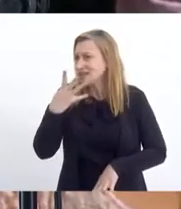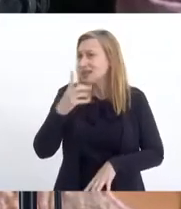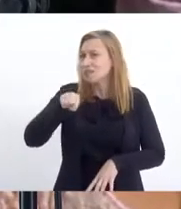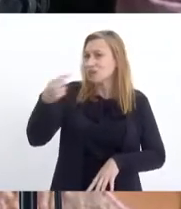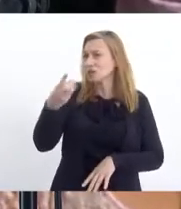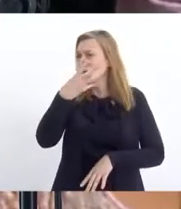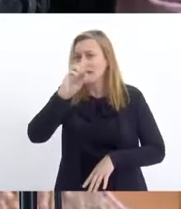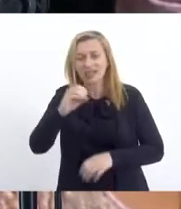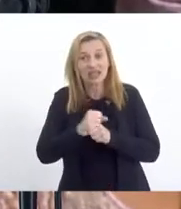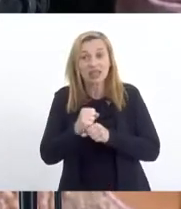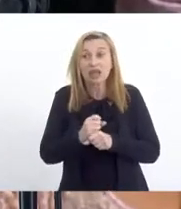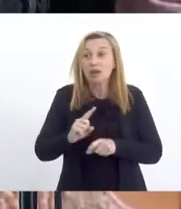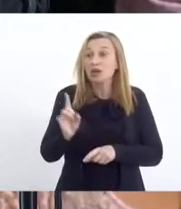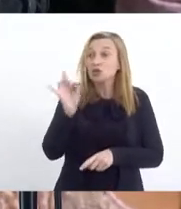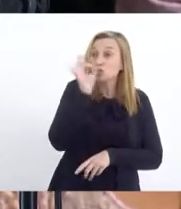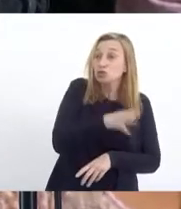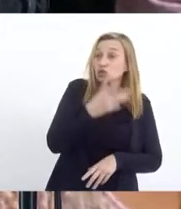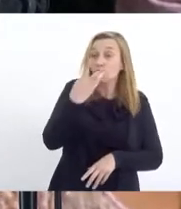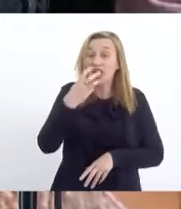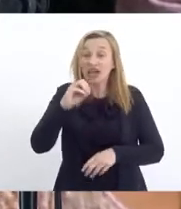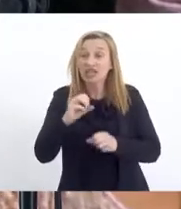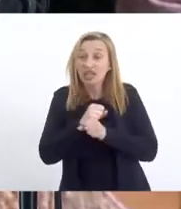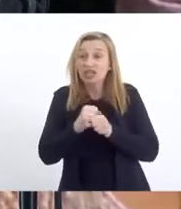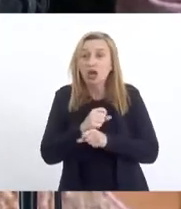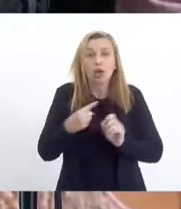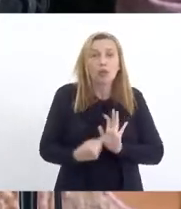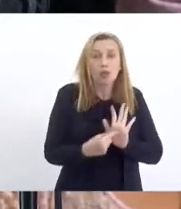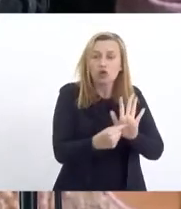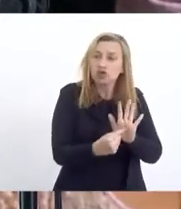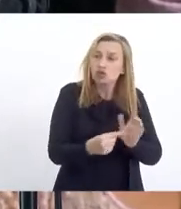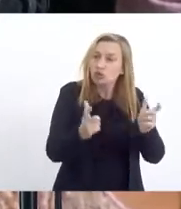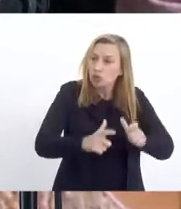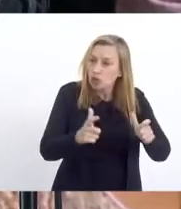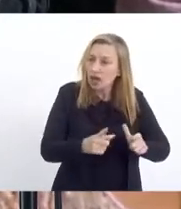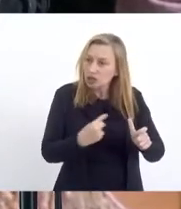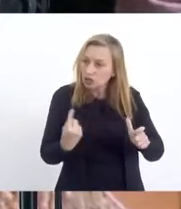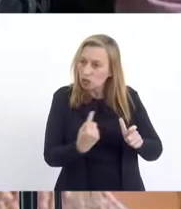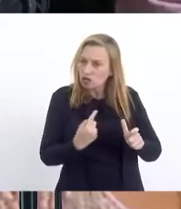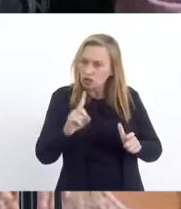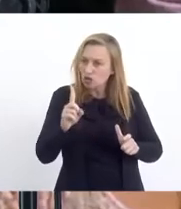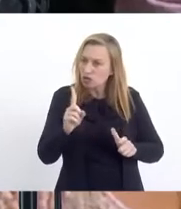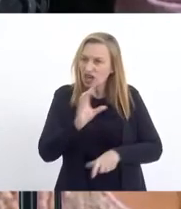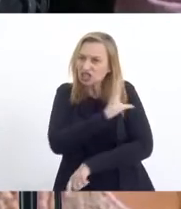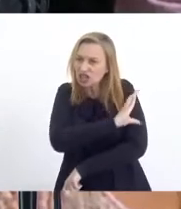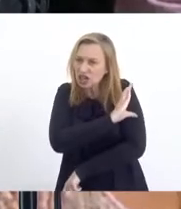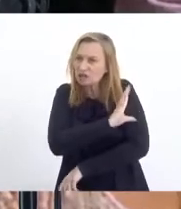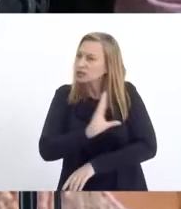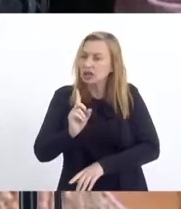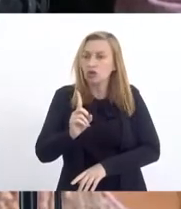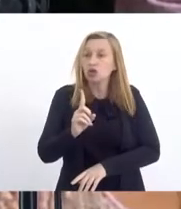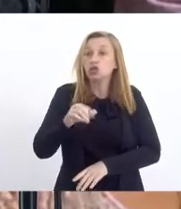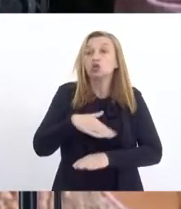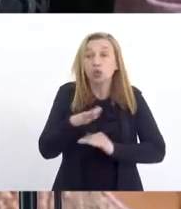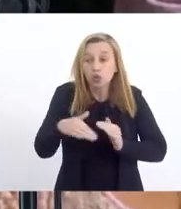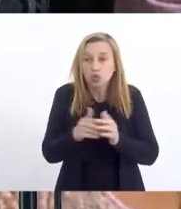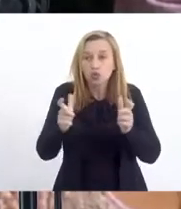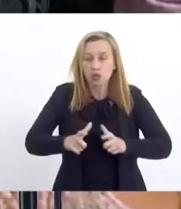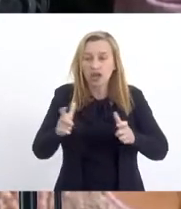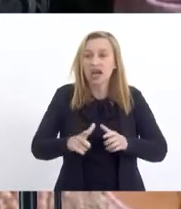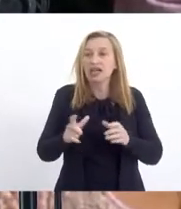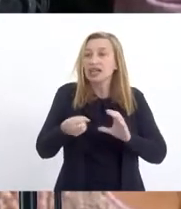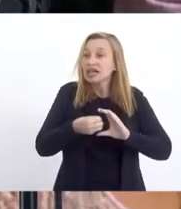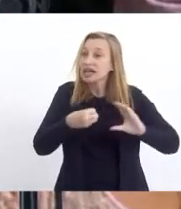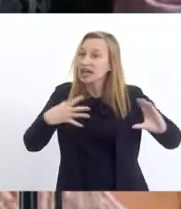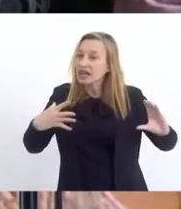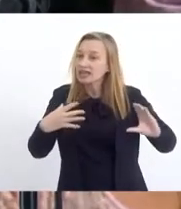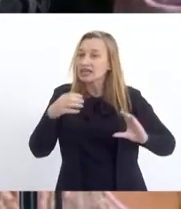ano. Mas os últimos 40 anos mostram que a nossa região, e eu não estou falando de campo, estou falando de todo o norte e noroeste, tem características